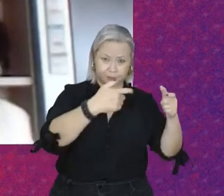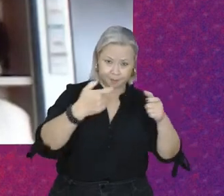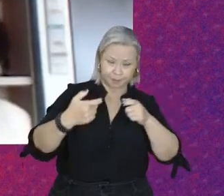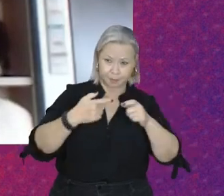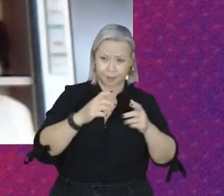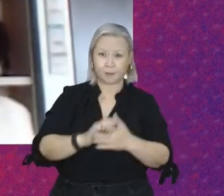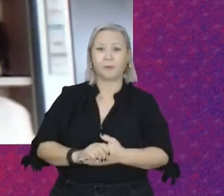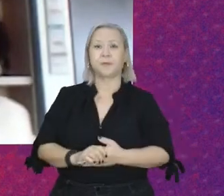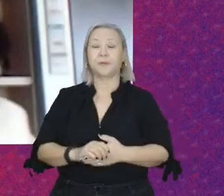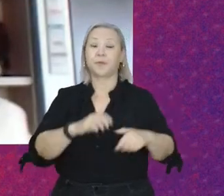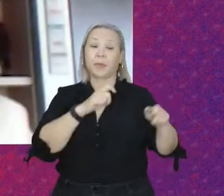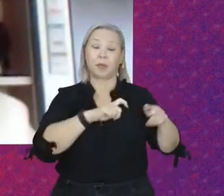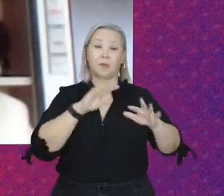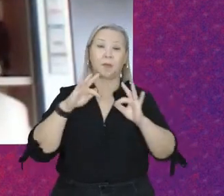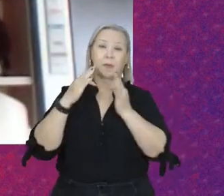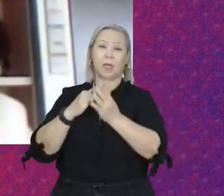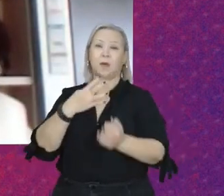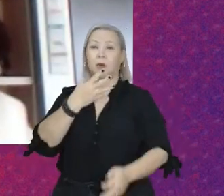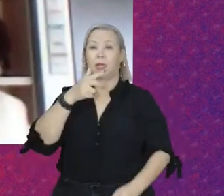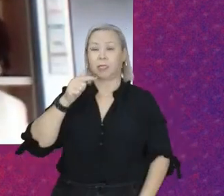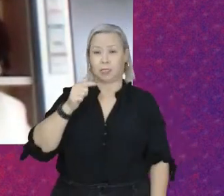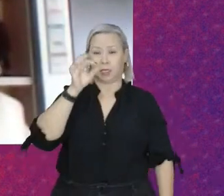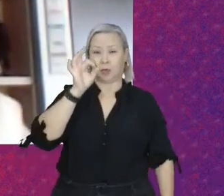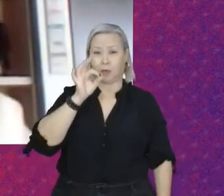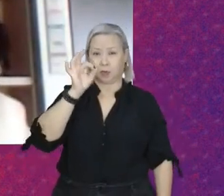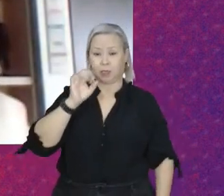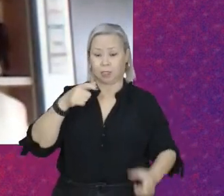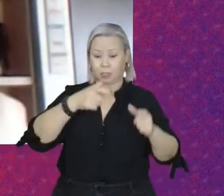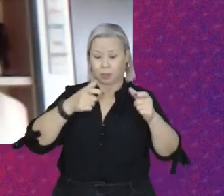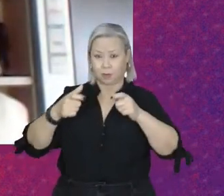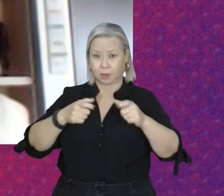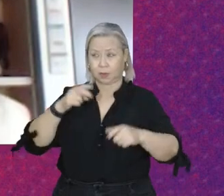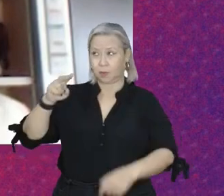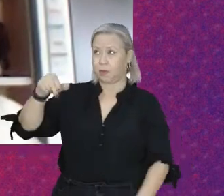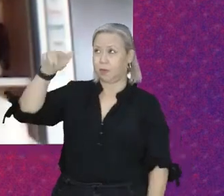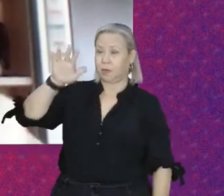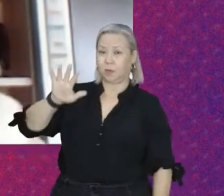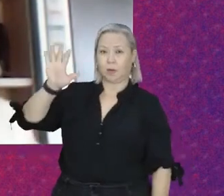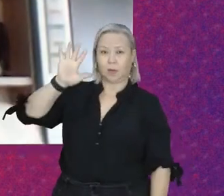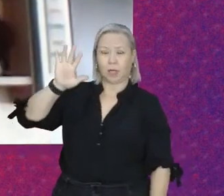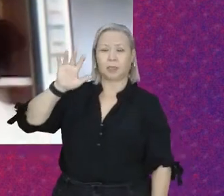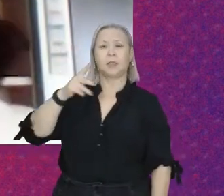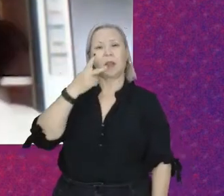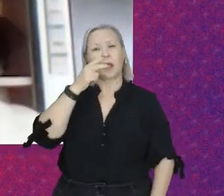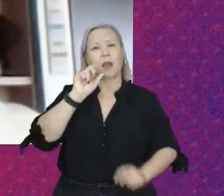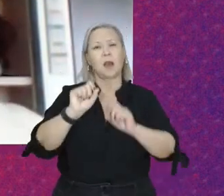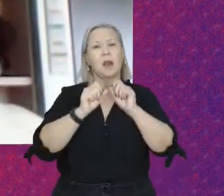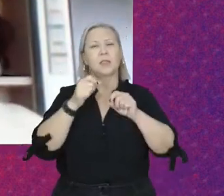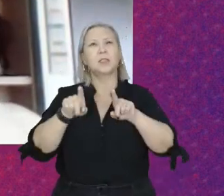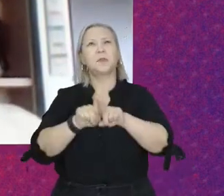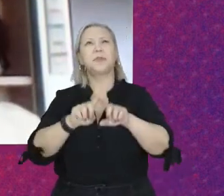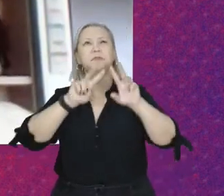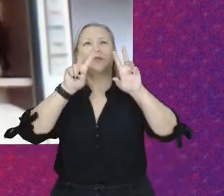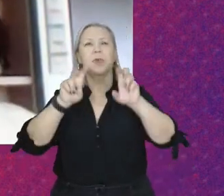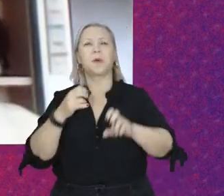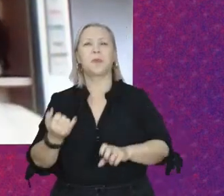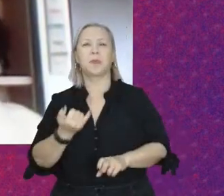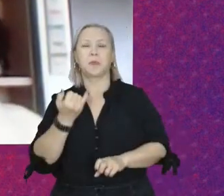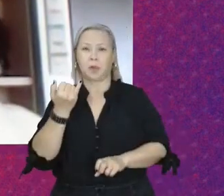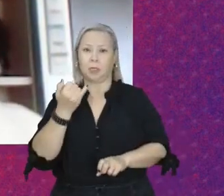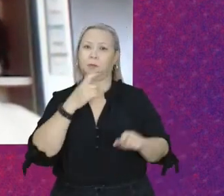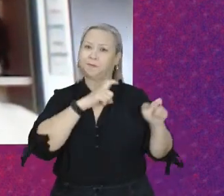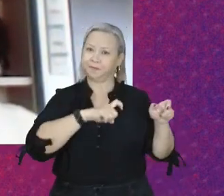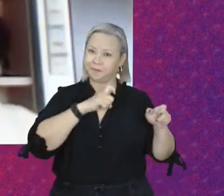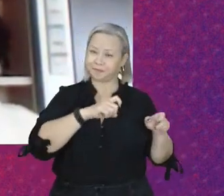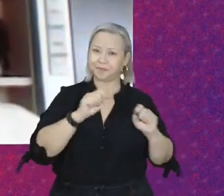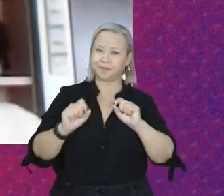agricultura familiar, 47% deles estão na região Nordeste. E acho que tem também um tema muito importante nesse momento,